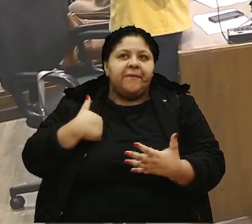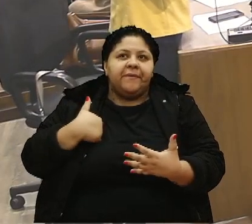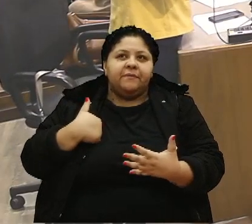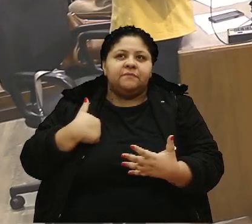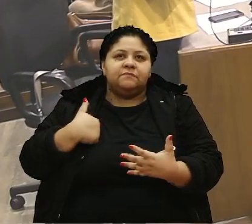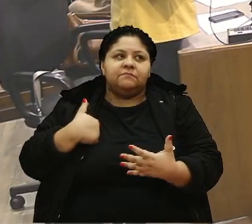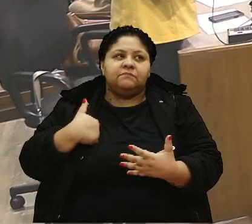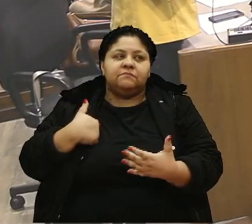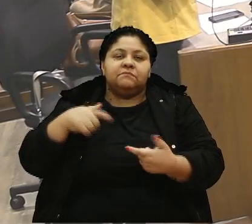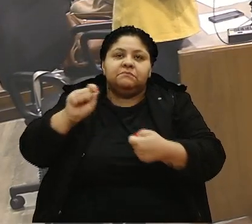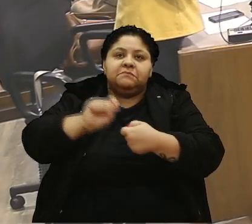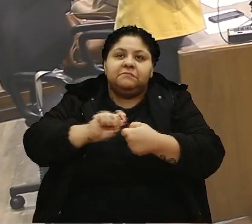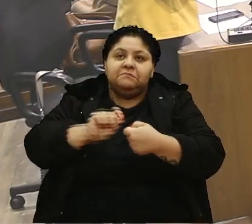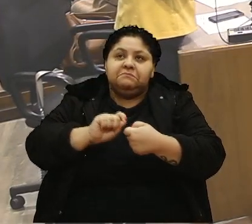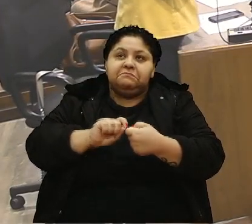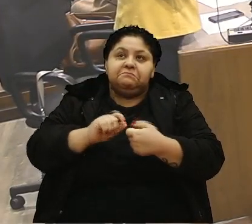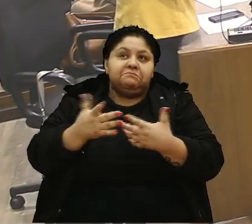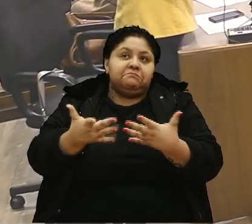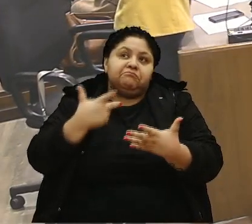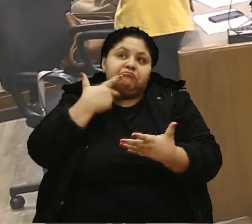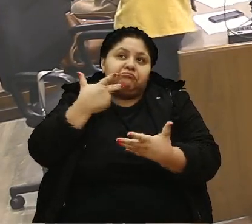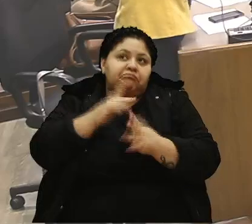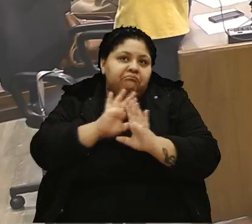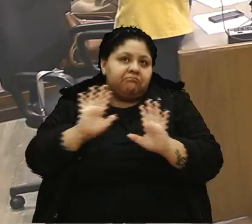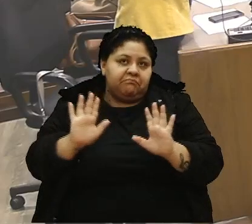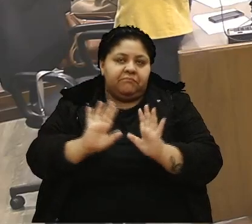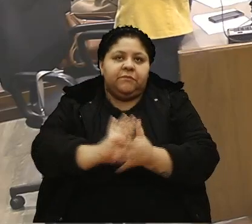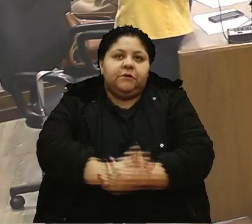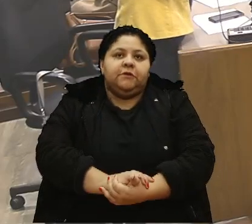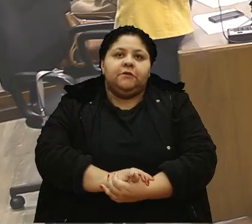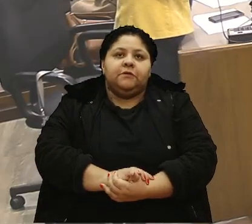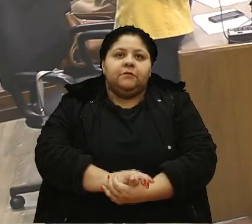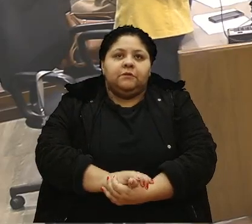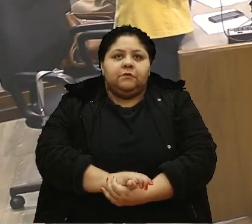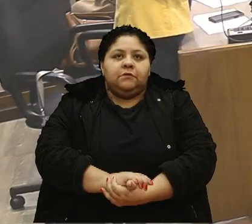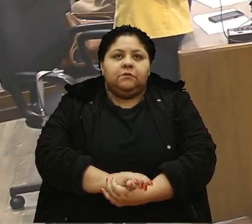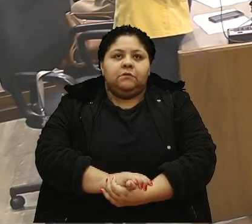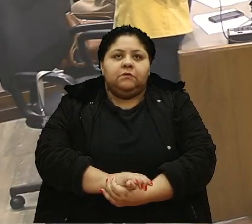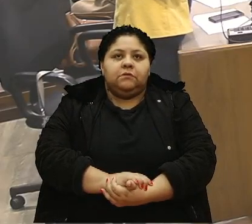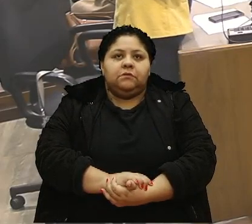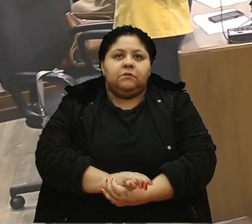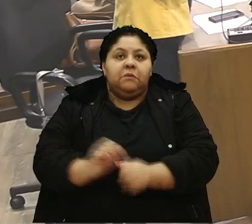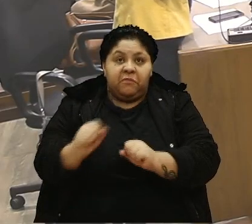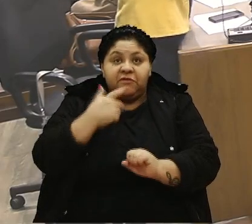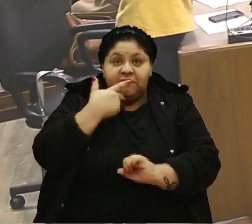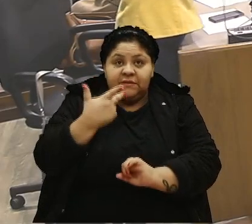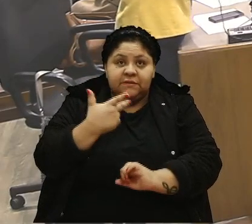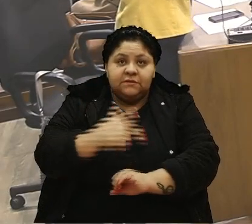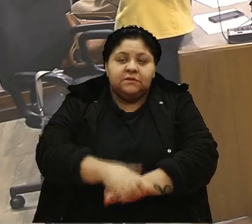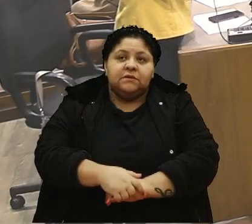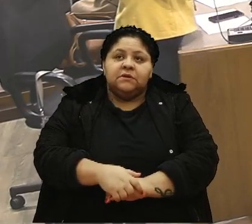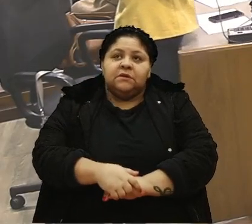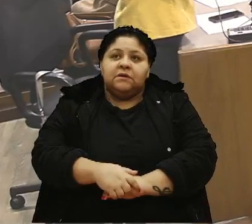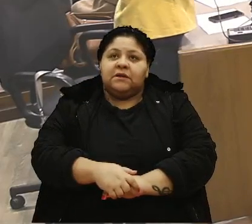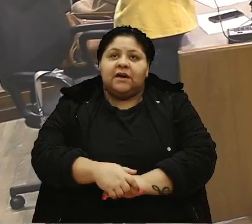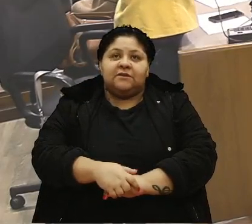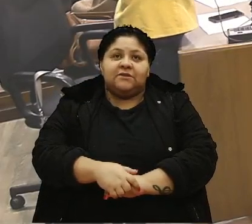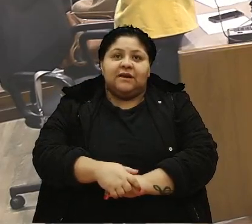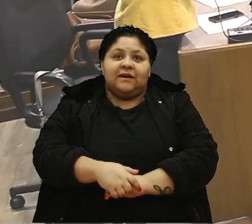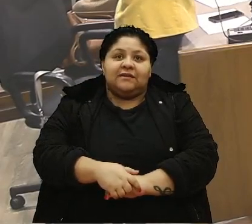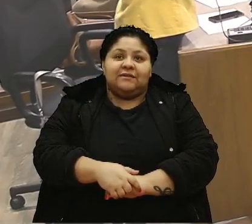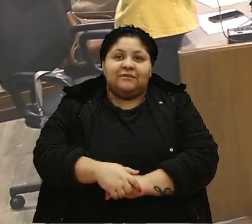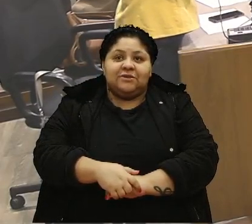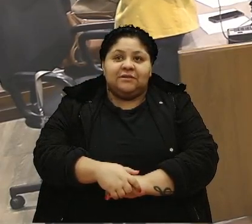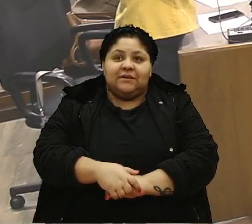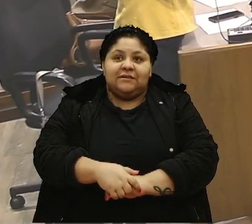Eu vou fazer um comentário. Só um pouquinho. Tá, posso falar? Com a palavra, a vereadora Rosa Frigido. Eu vou fazer um